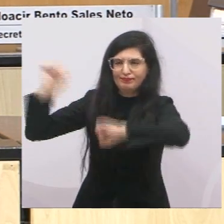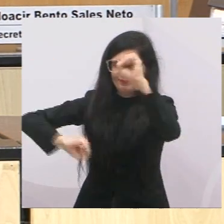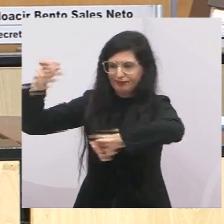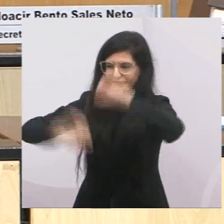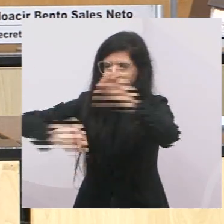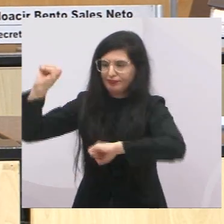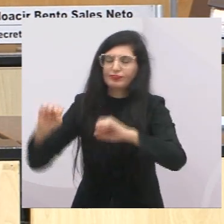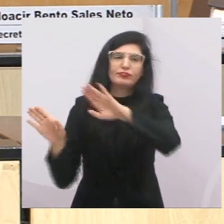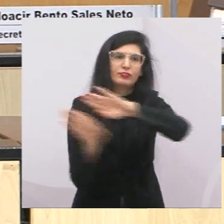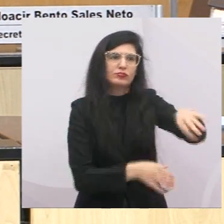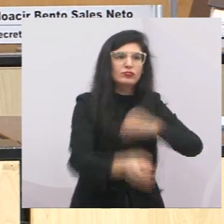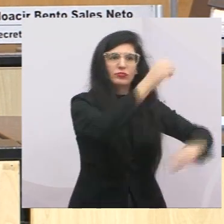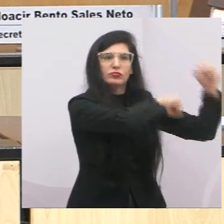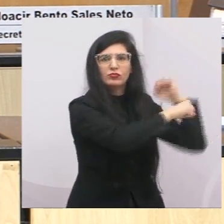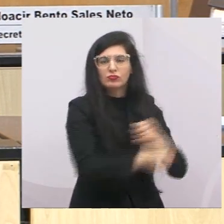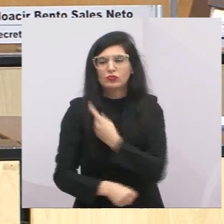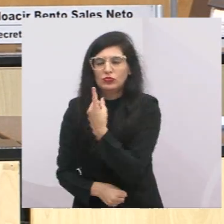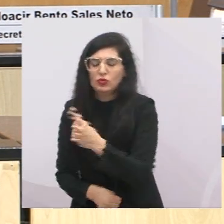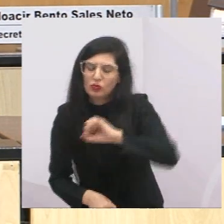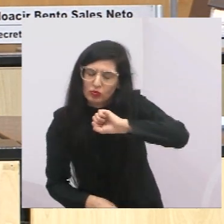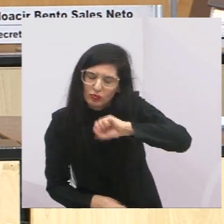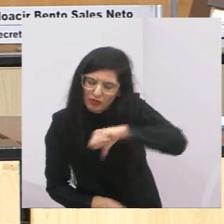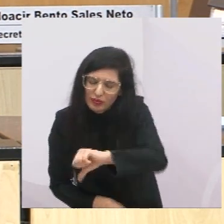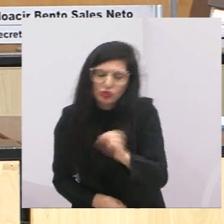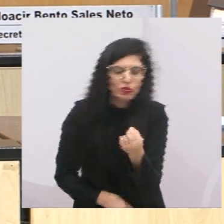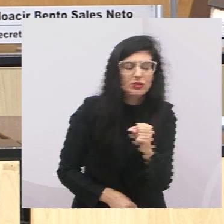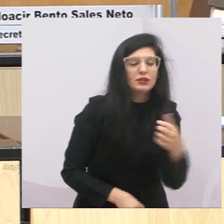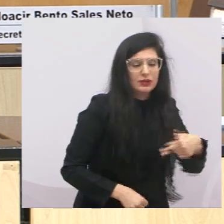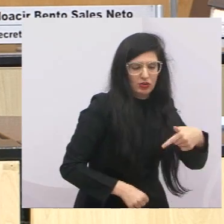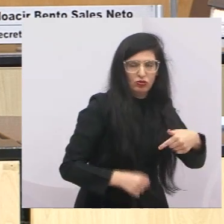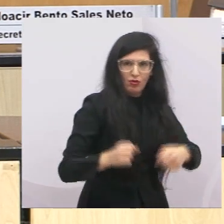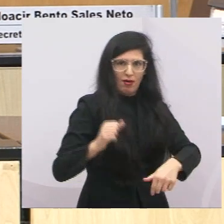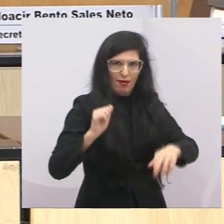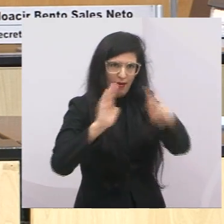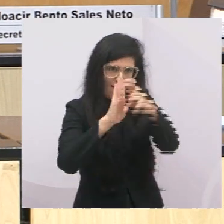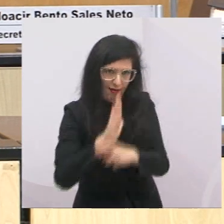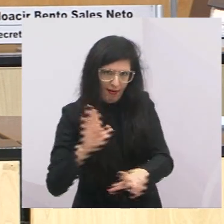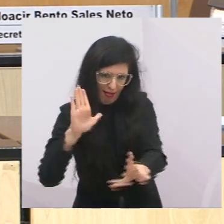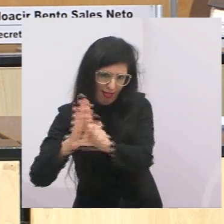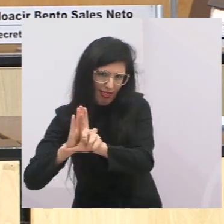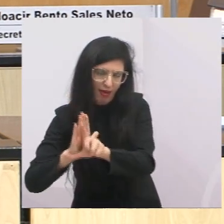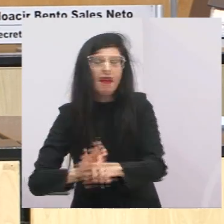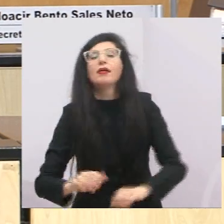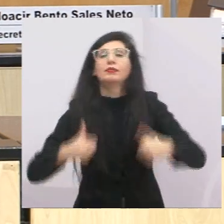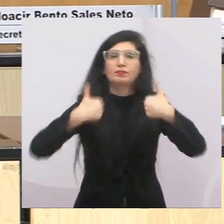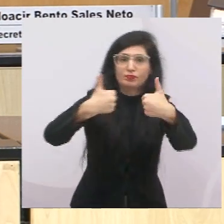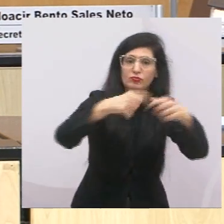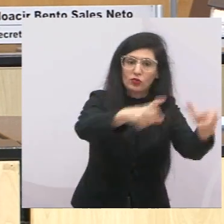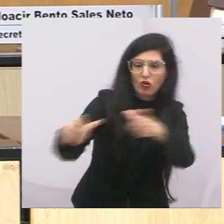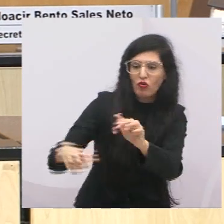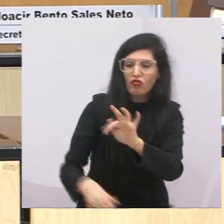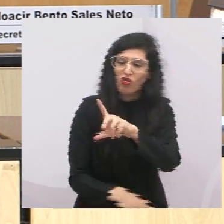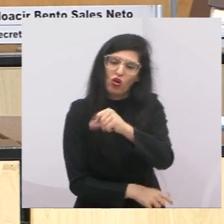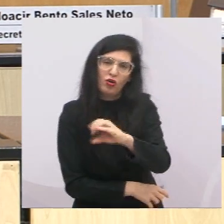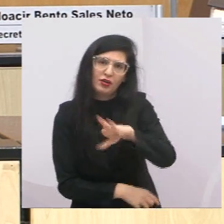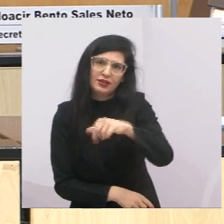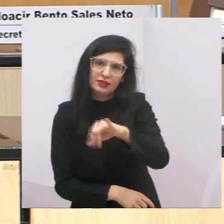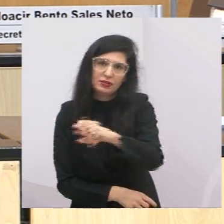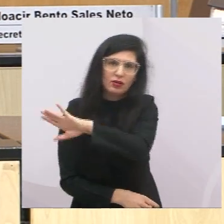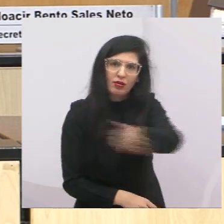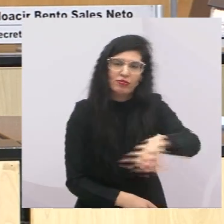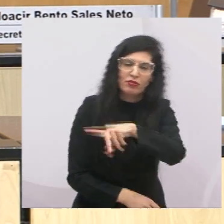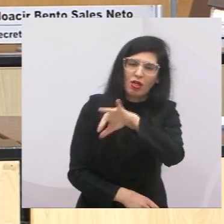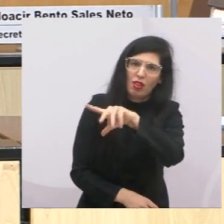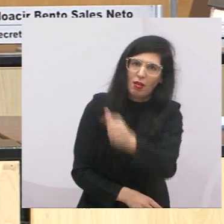dezembro de 1987, com ganhos significativos para a região dos bairros Jardim Flórida, Vila Machado, Jardim Emília e